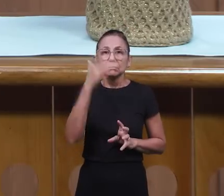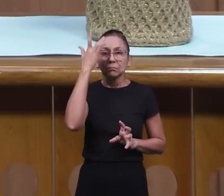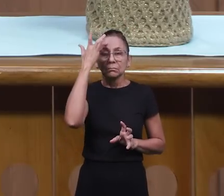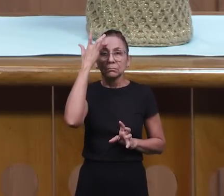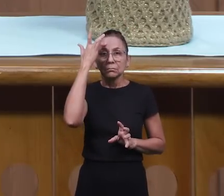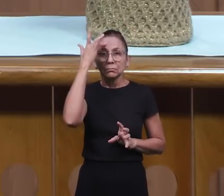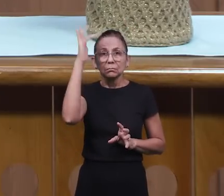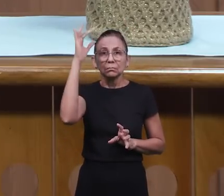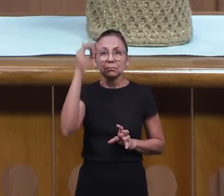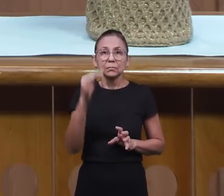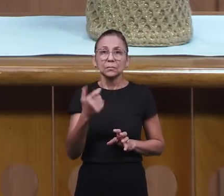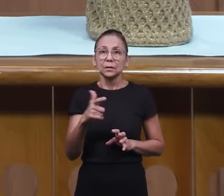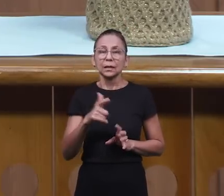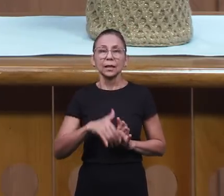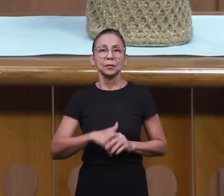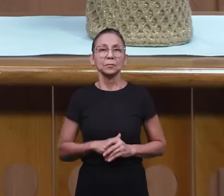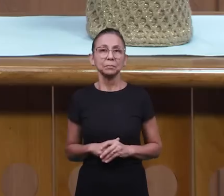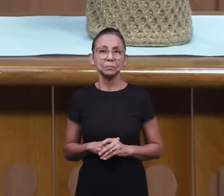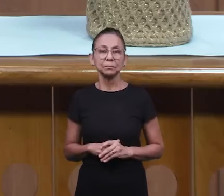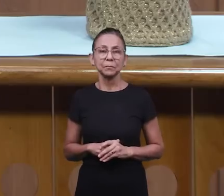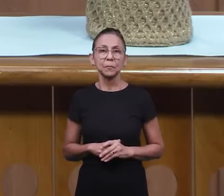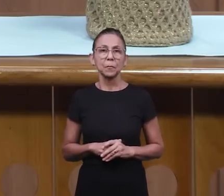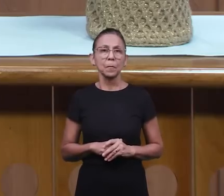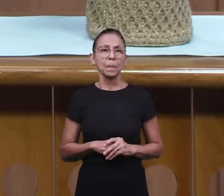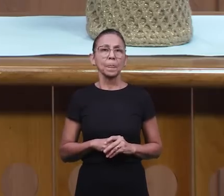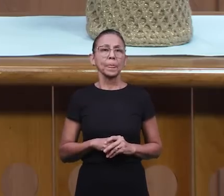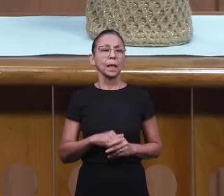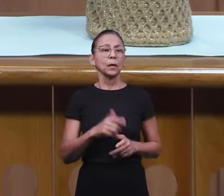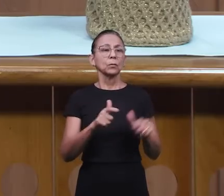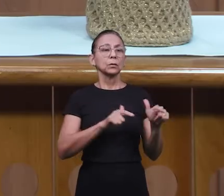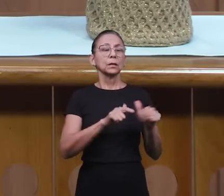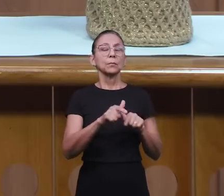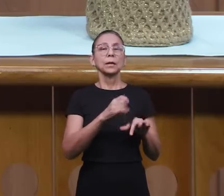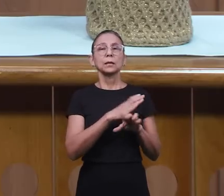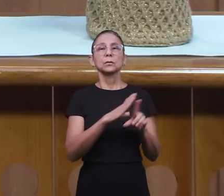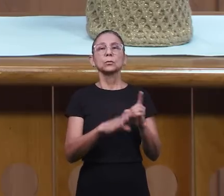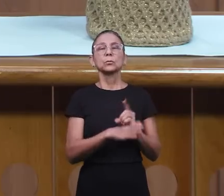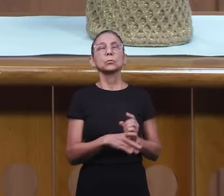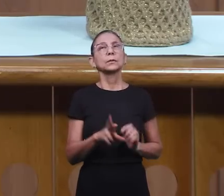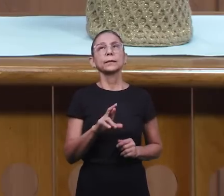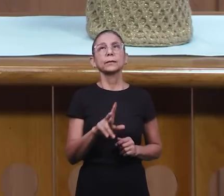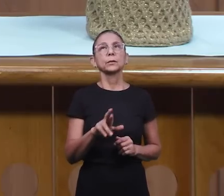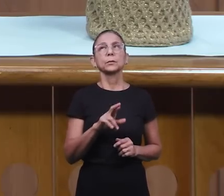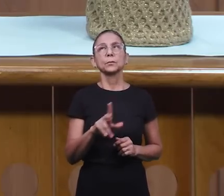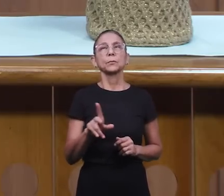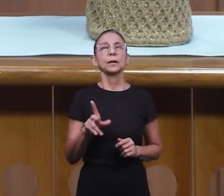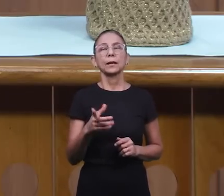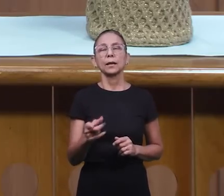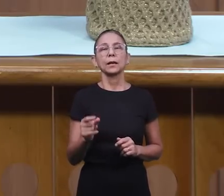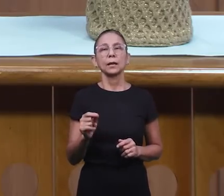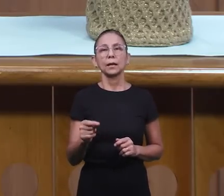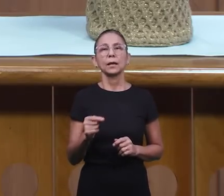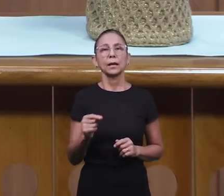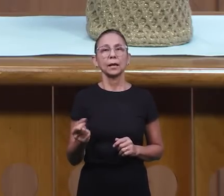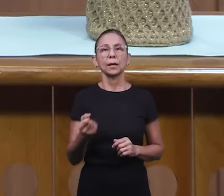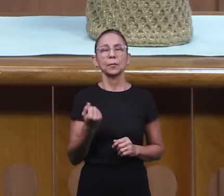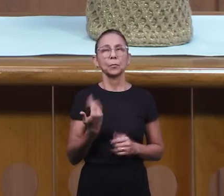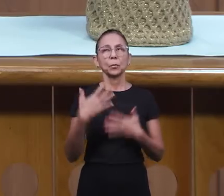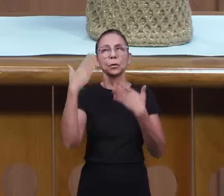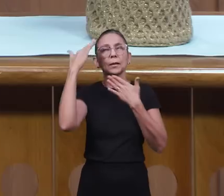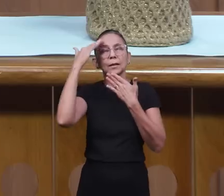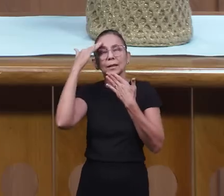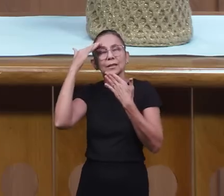sem sabedoria. O serviço prestado nesse culto não é voluntário, não é um culto